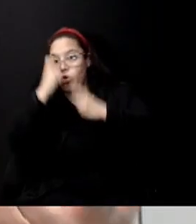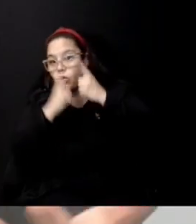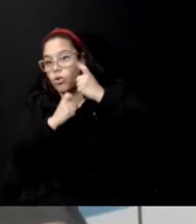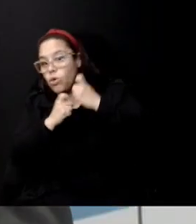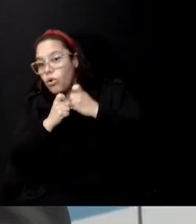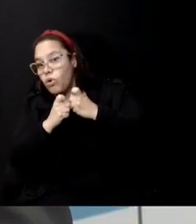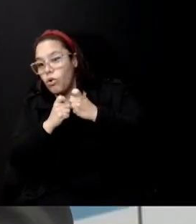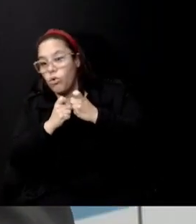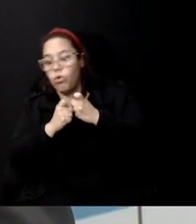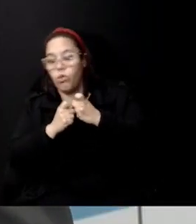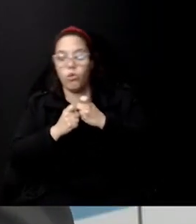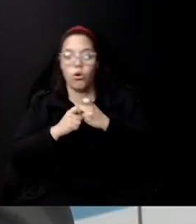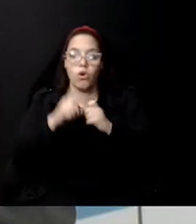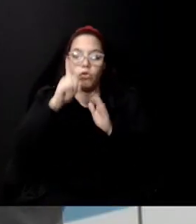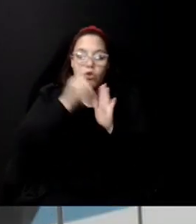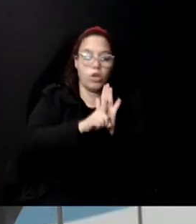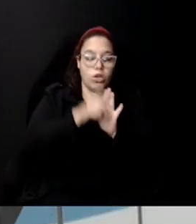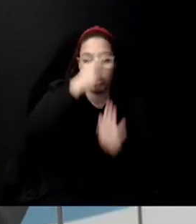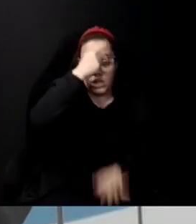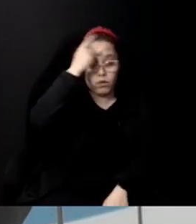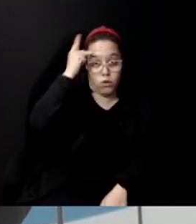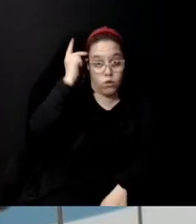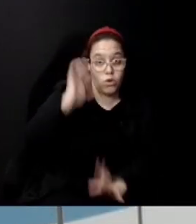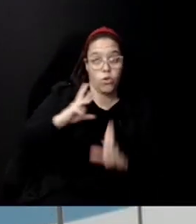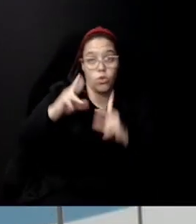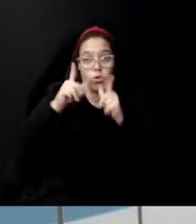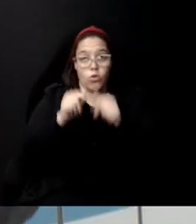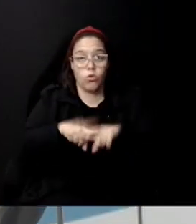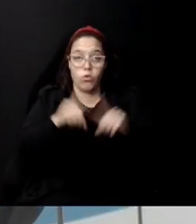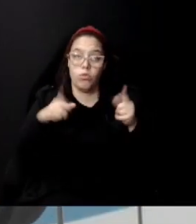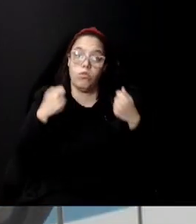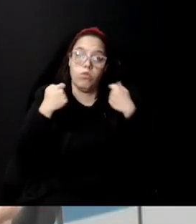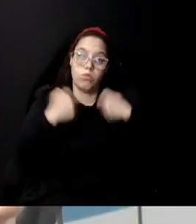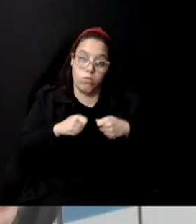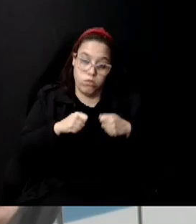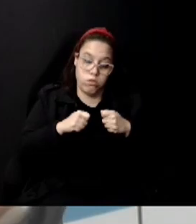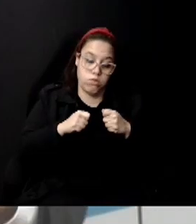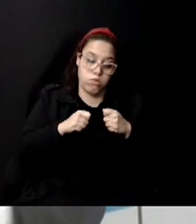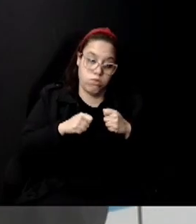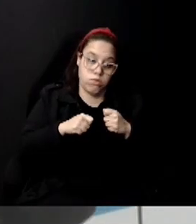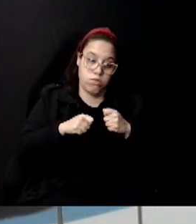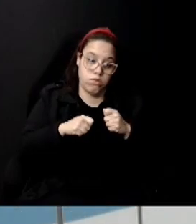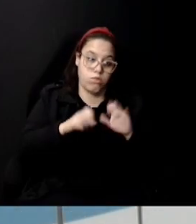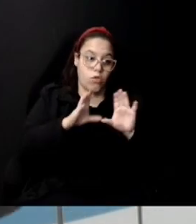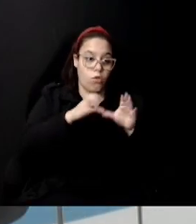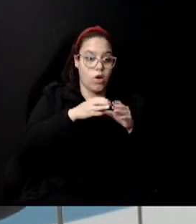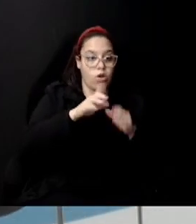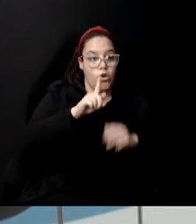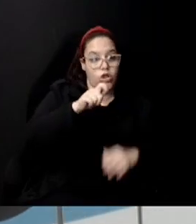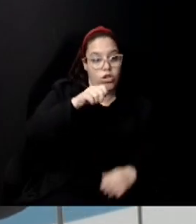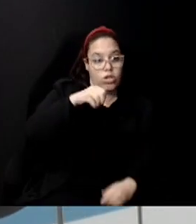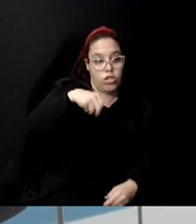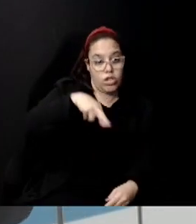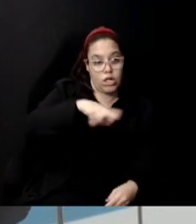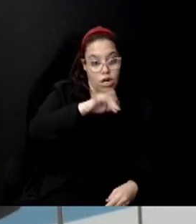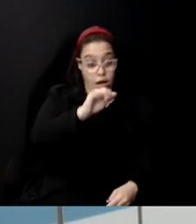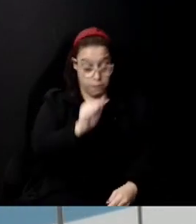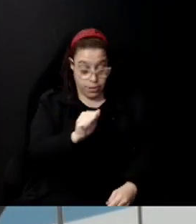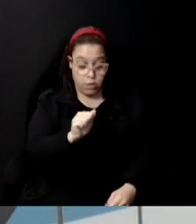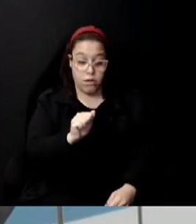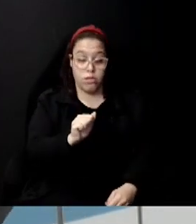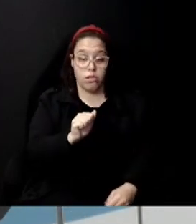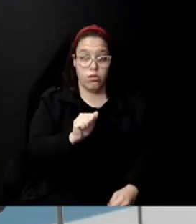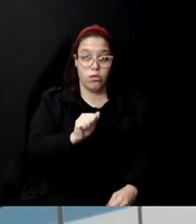aos direitos dessas pessoas no geral. Mas a gente pode dizer que as convenções de Genebra, para